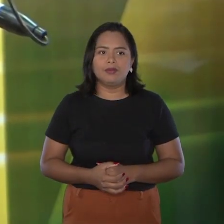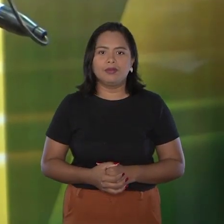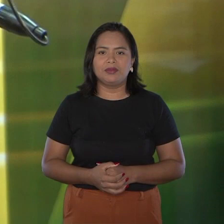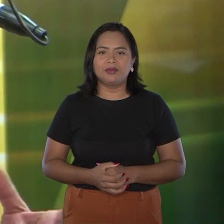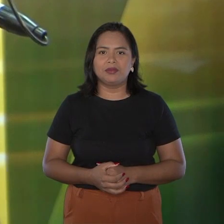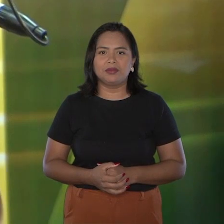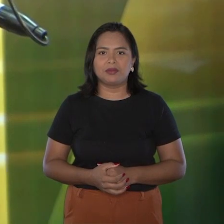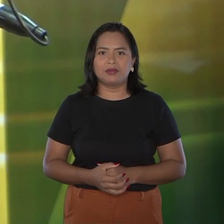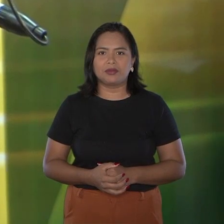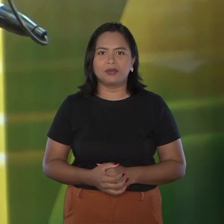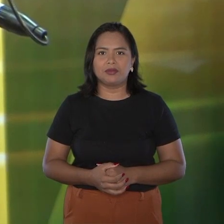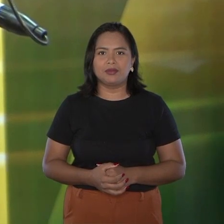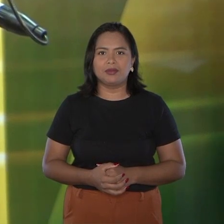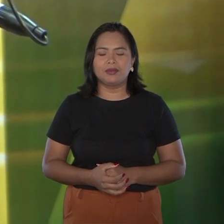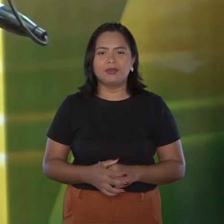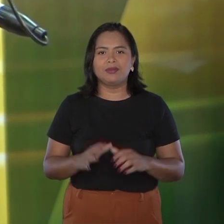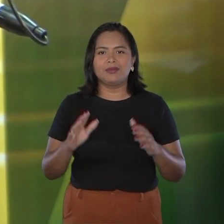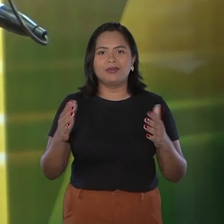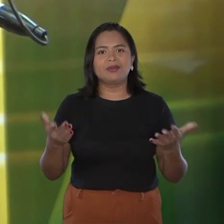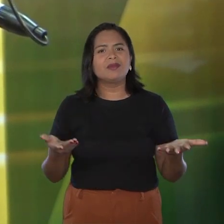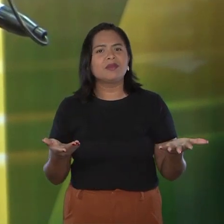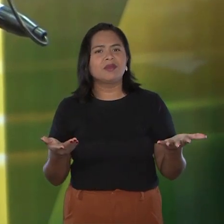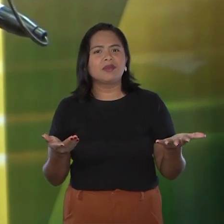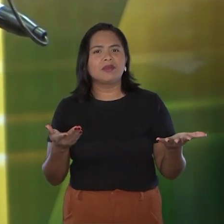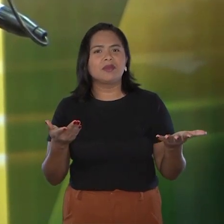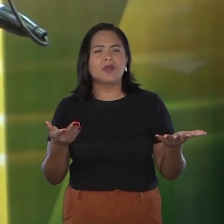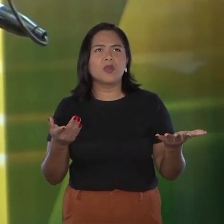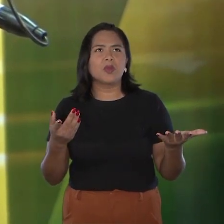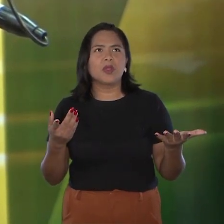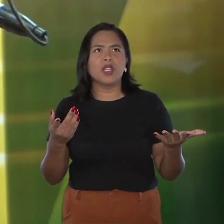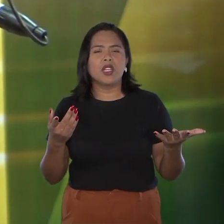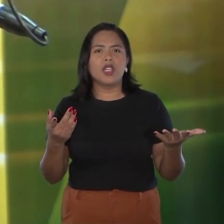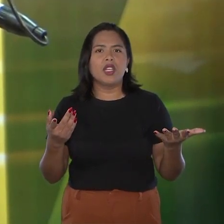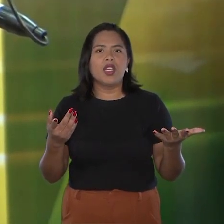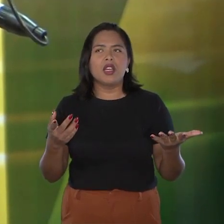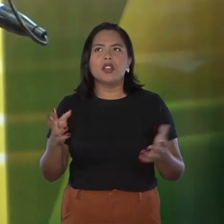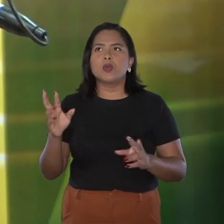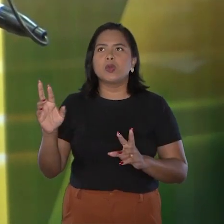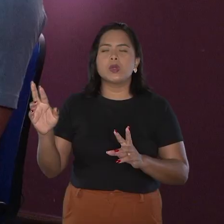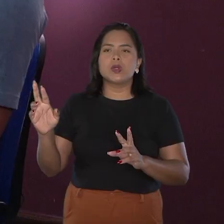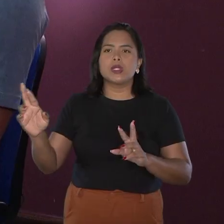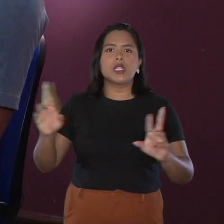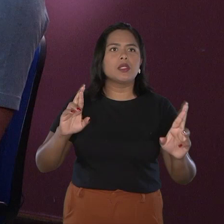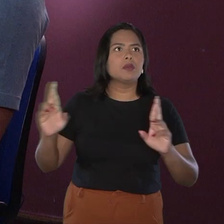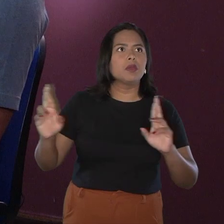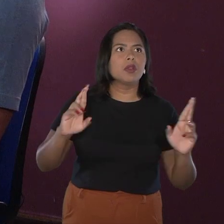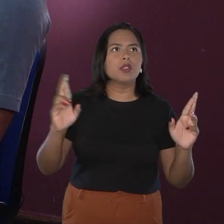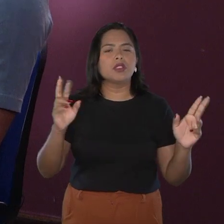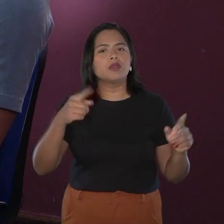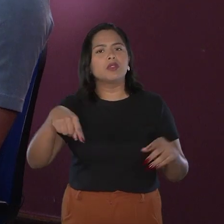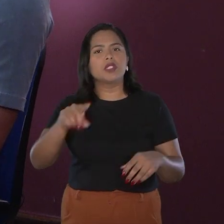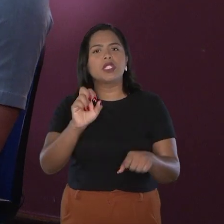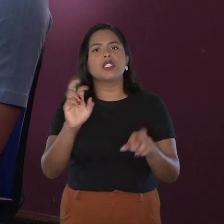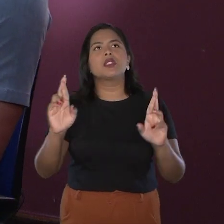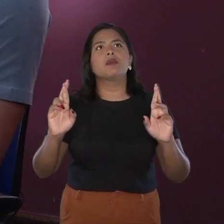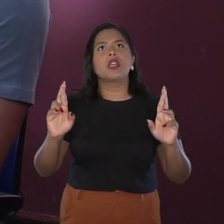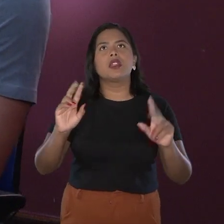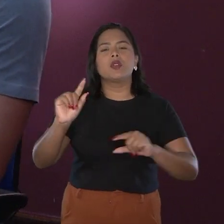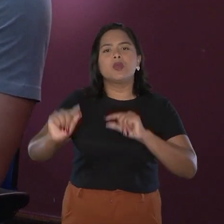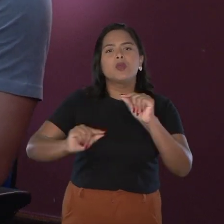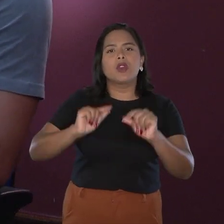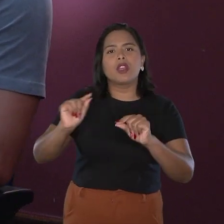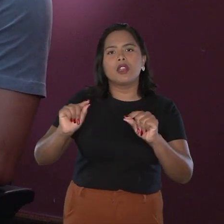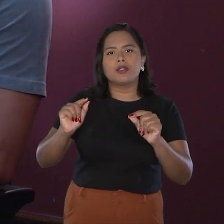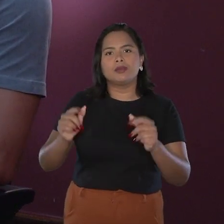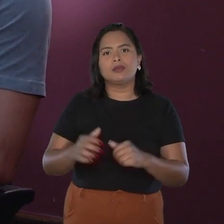quais os resultados que vocês esperam com a realização desse primeiro congresso a Gente confesso